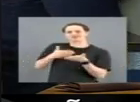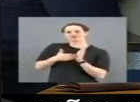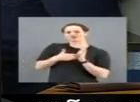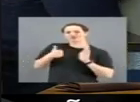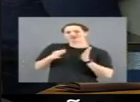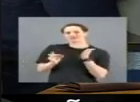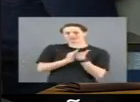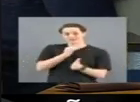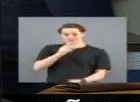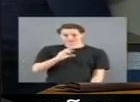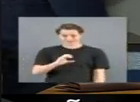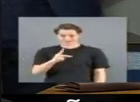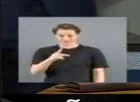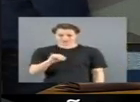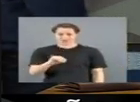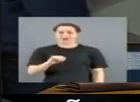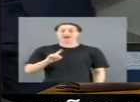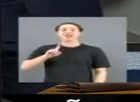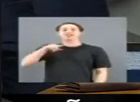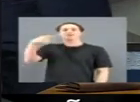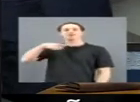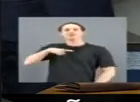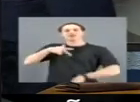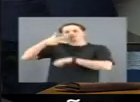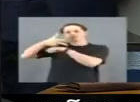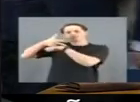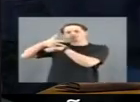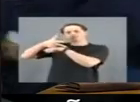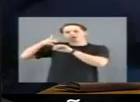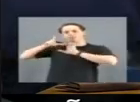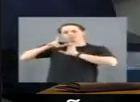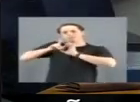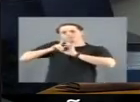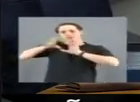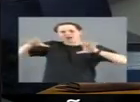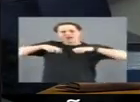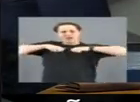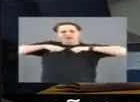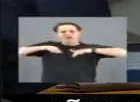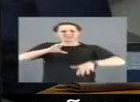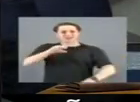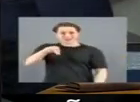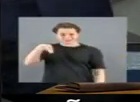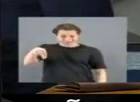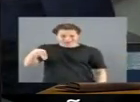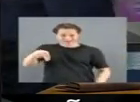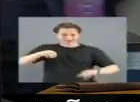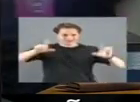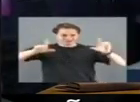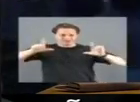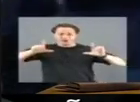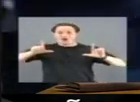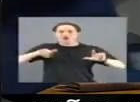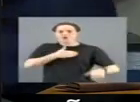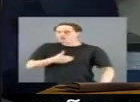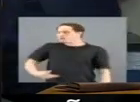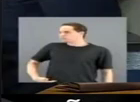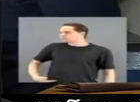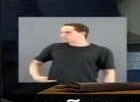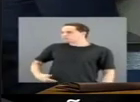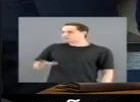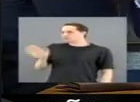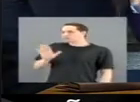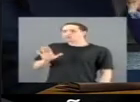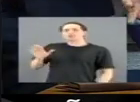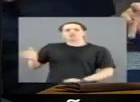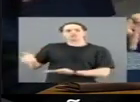Quando vazaram as imagens, acredito que foi da CNN, aí o governo quis se apoderar da